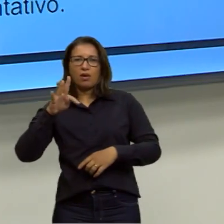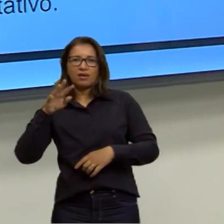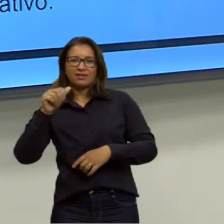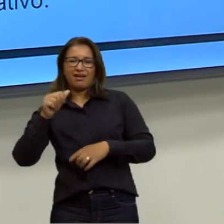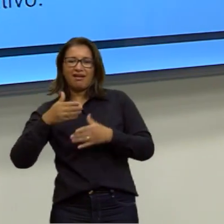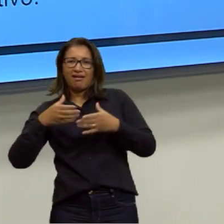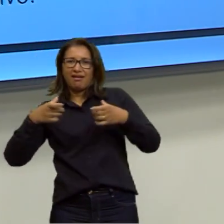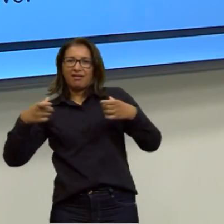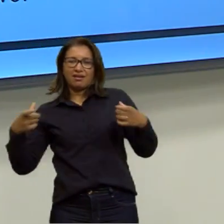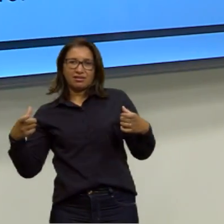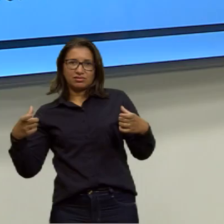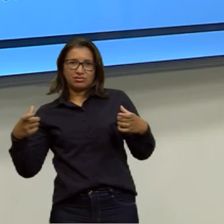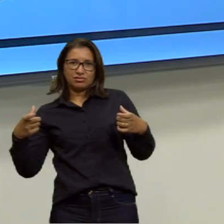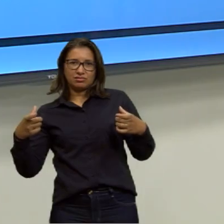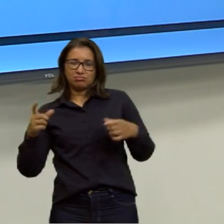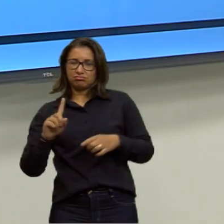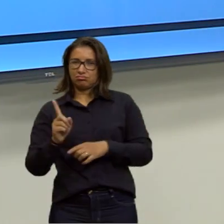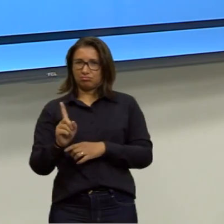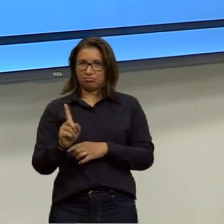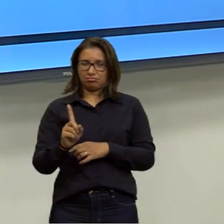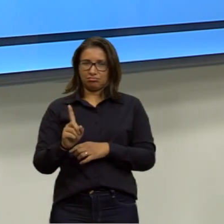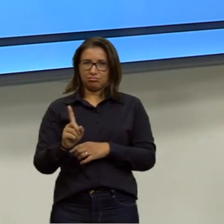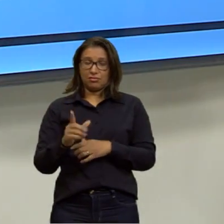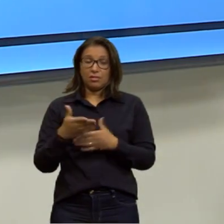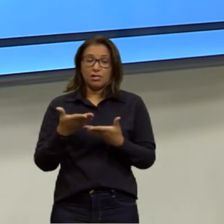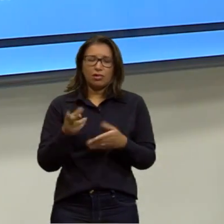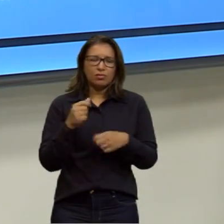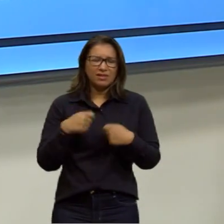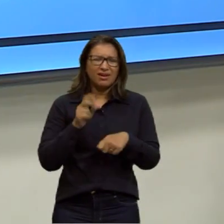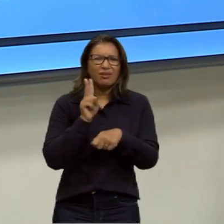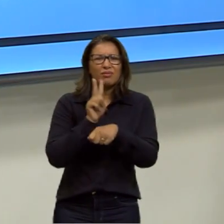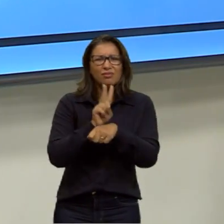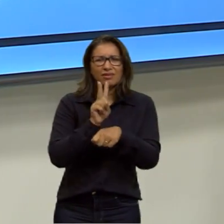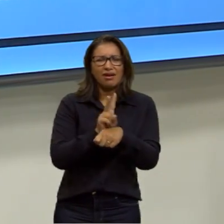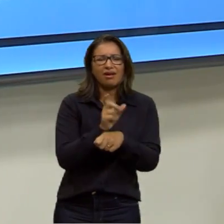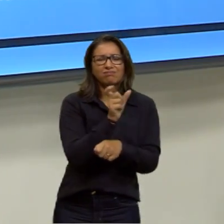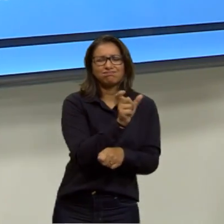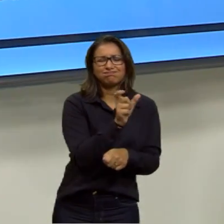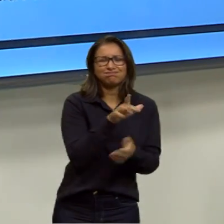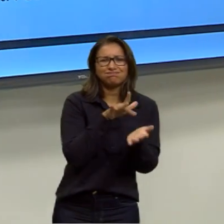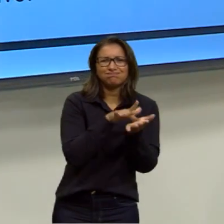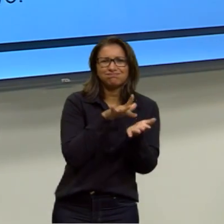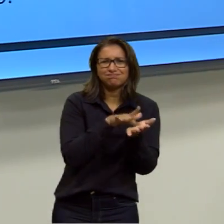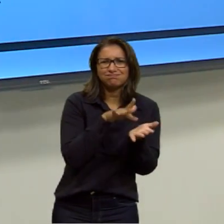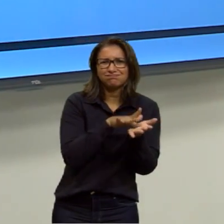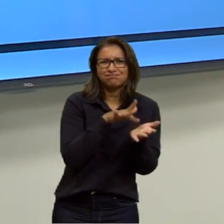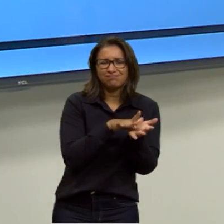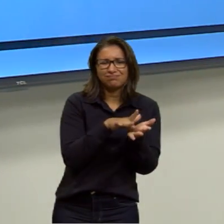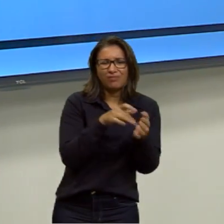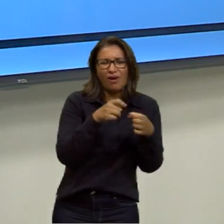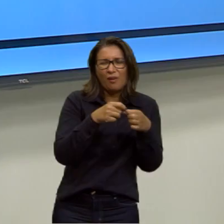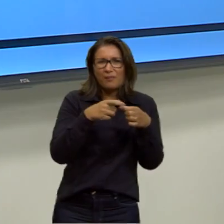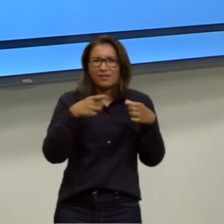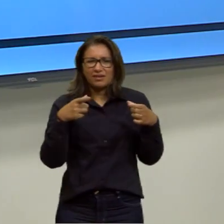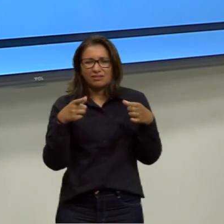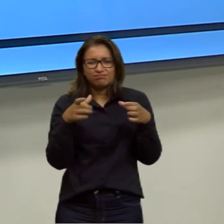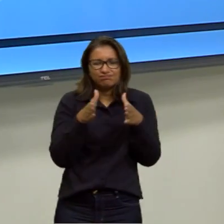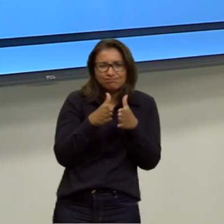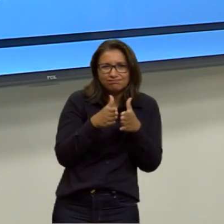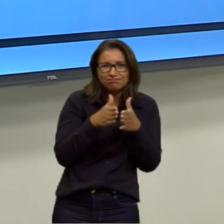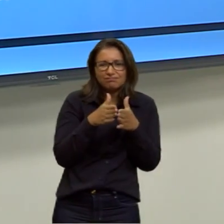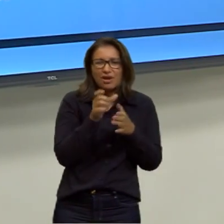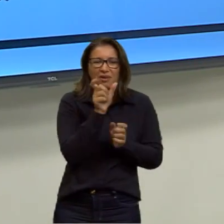outra coisa com essa denominação tá então tem que tomar cuidado com esses falsos aumentativos ou diminutivos